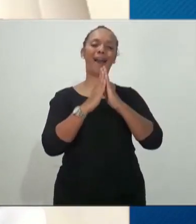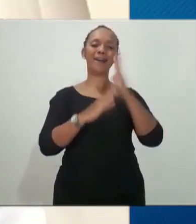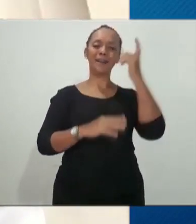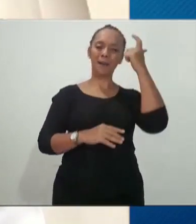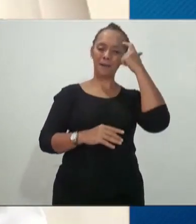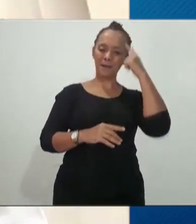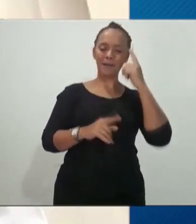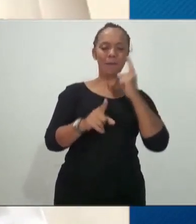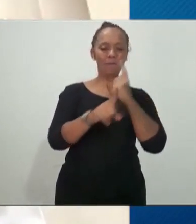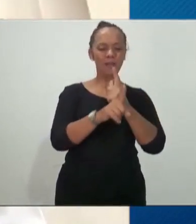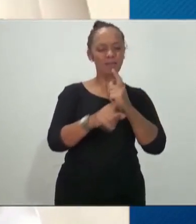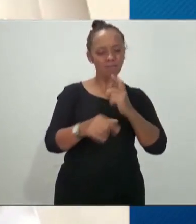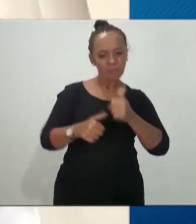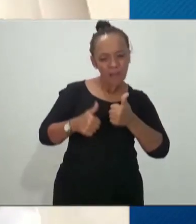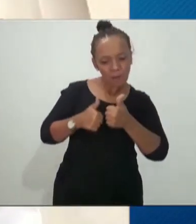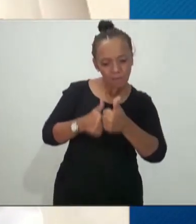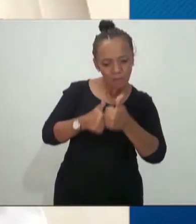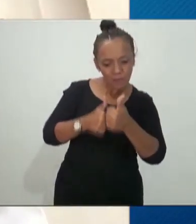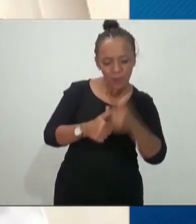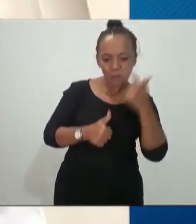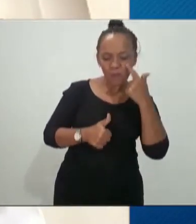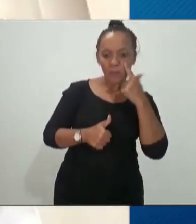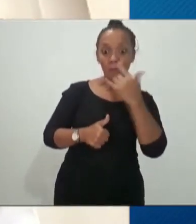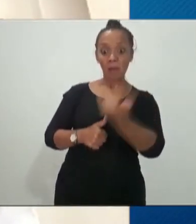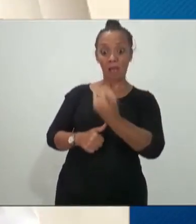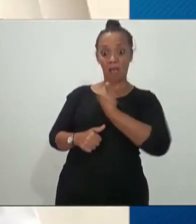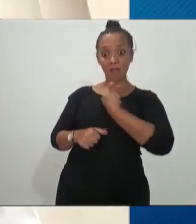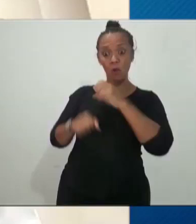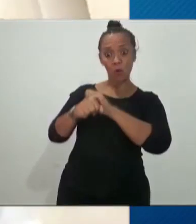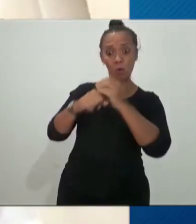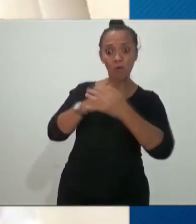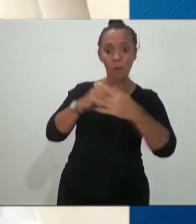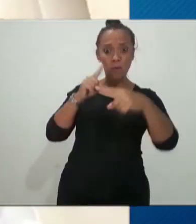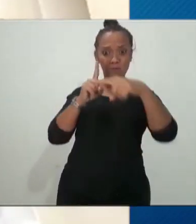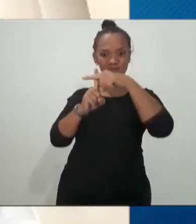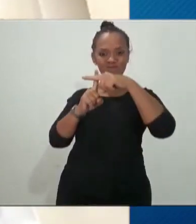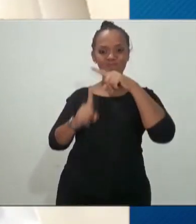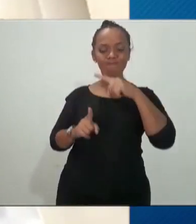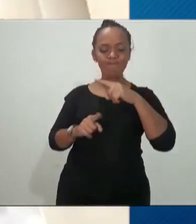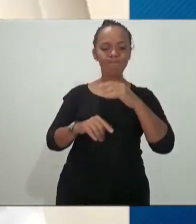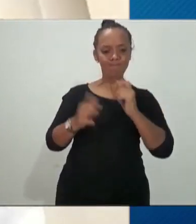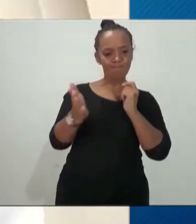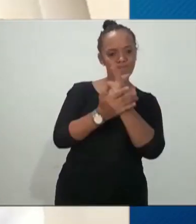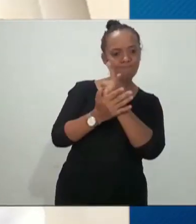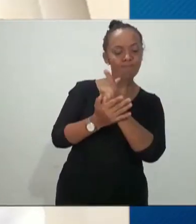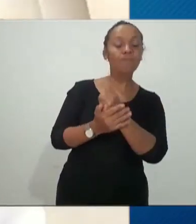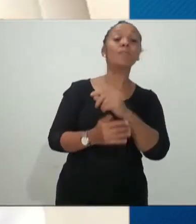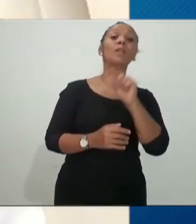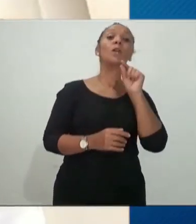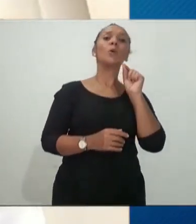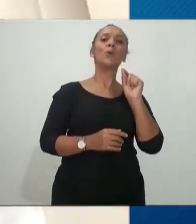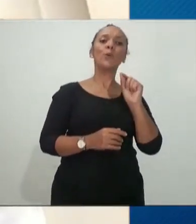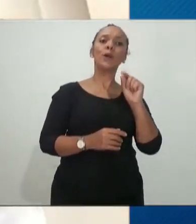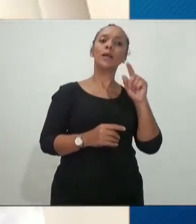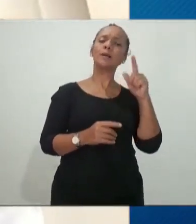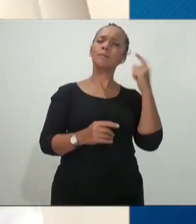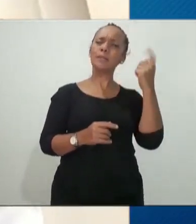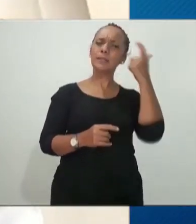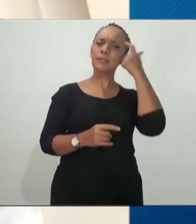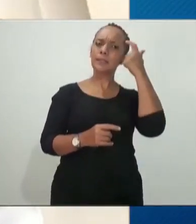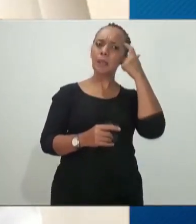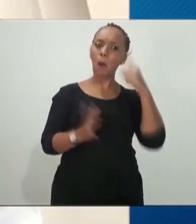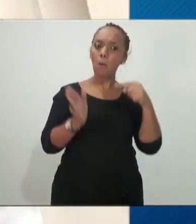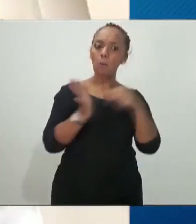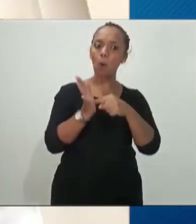casa, principalmente depois de ter um diagnóstico positivo de Covid. O único detalhe que a gente tem que